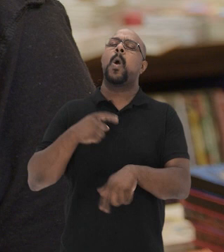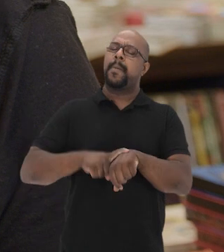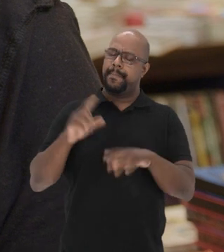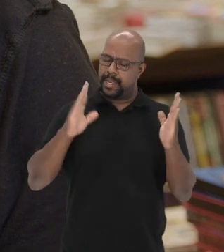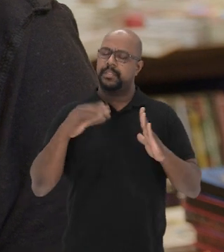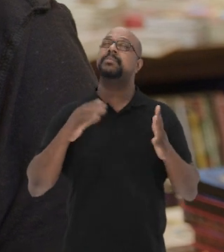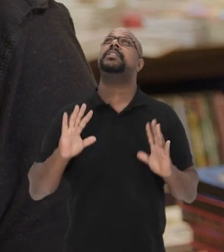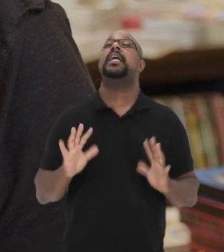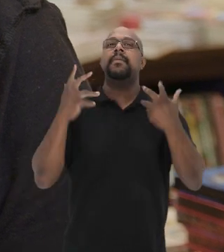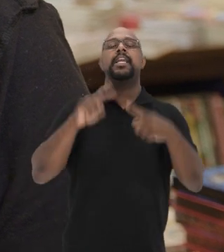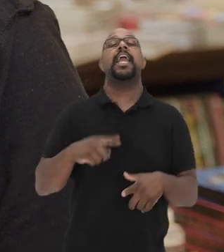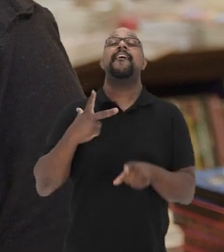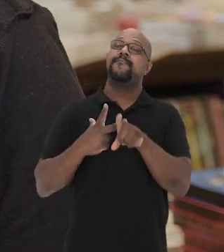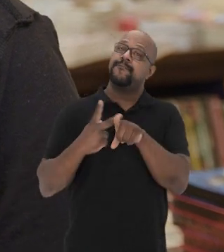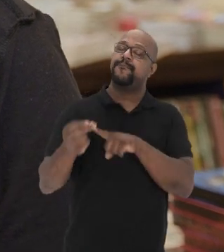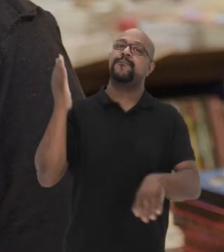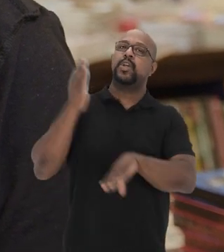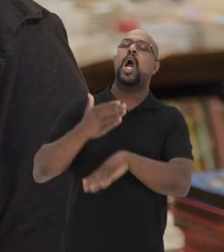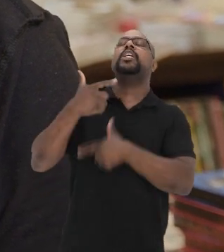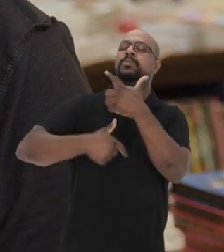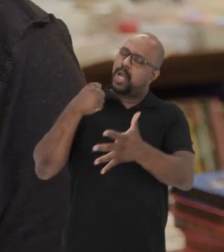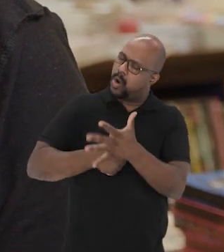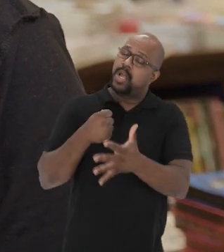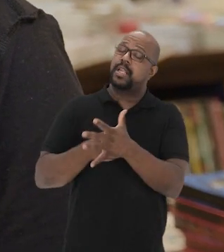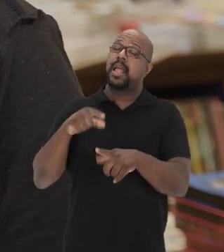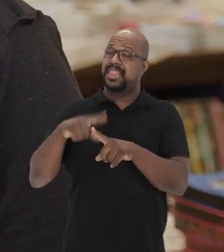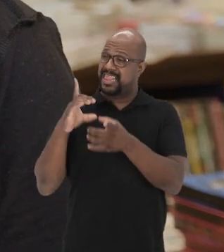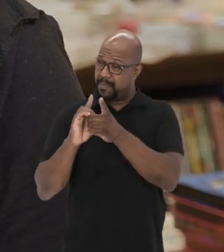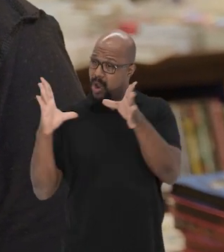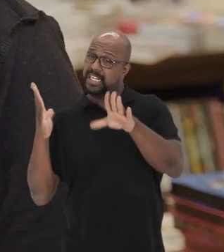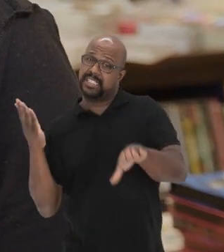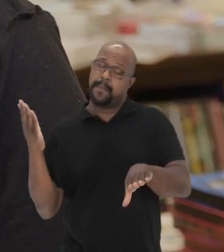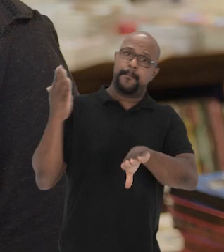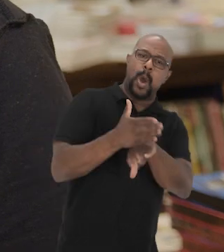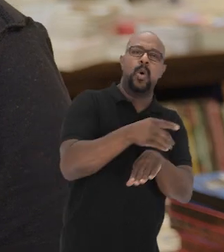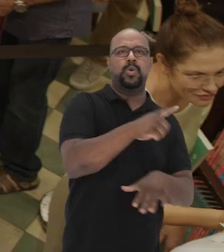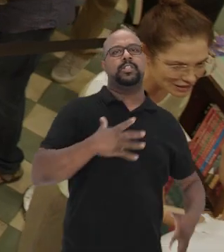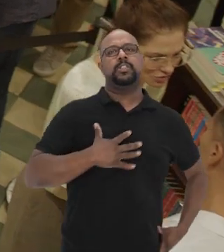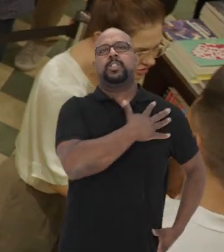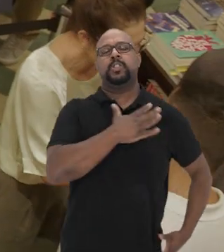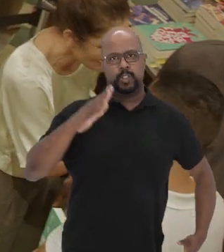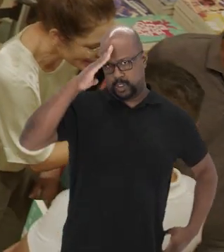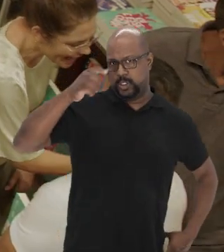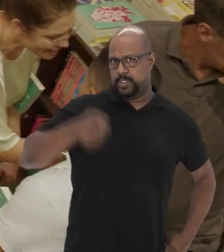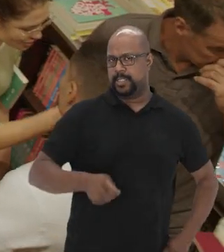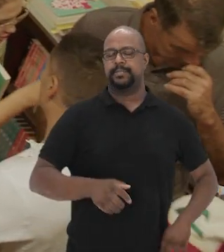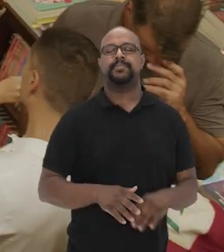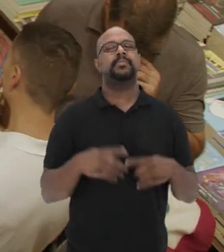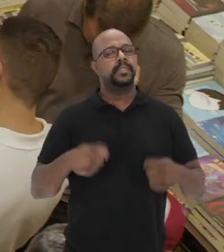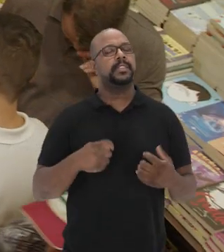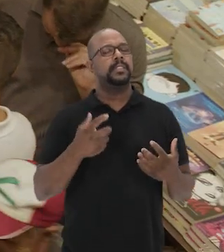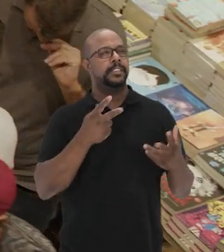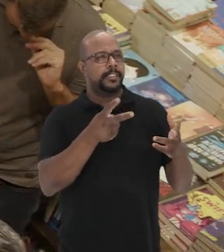que Celebrar isso que é a vitória de uma luta a Vitória da Democracia sobre a obscuridade eu acho que a gente